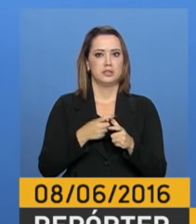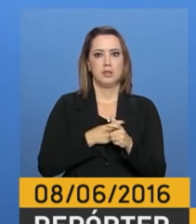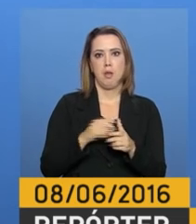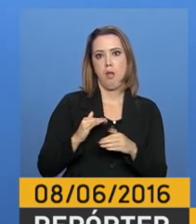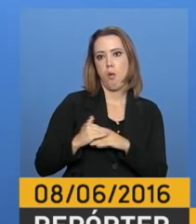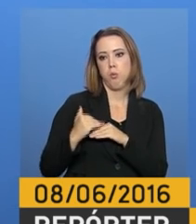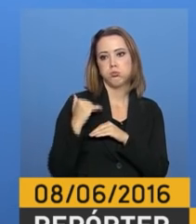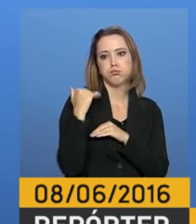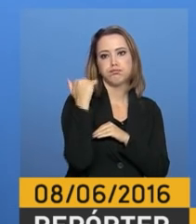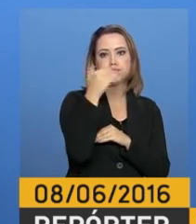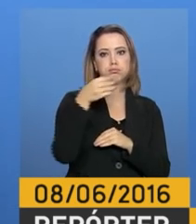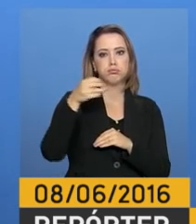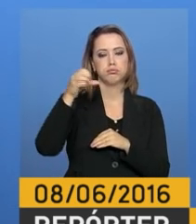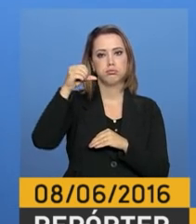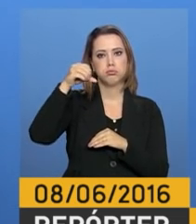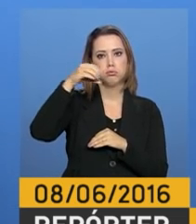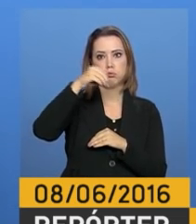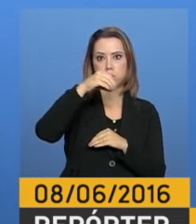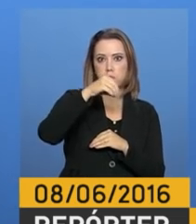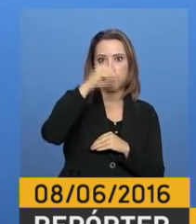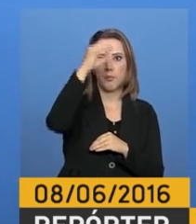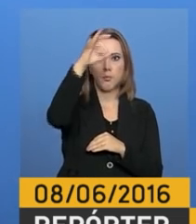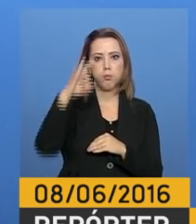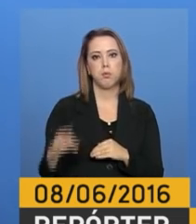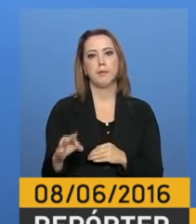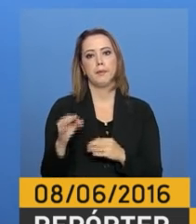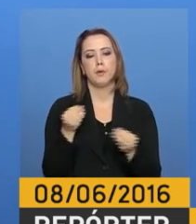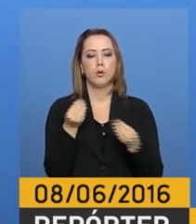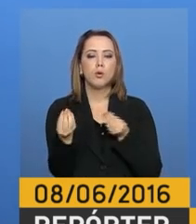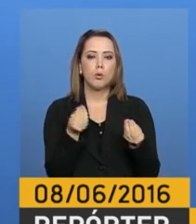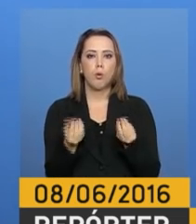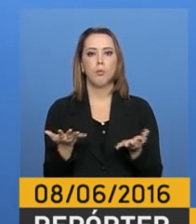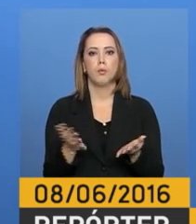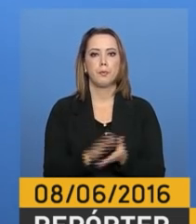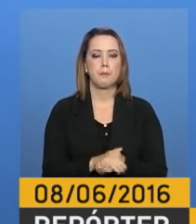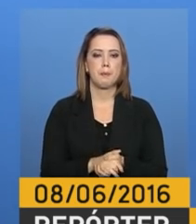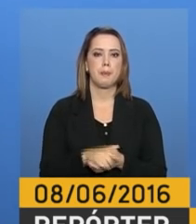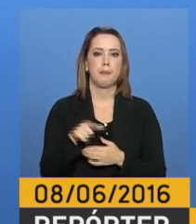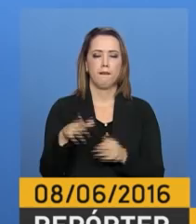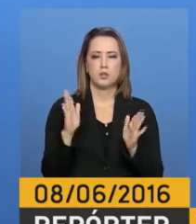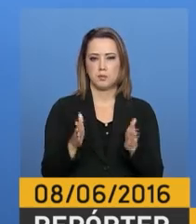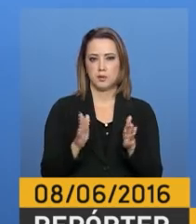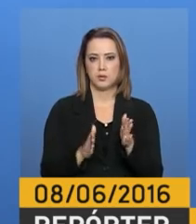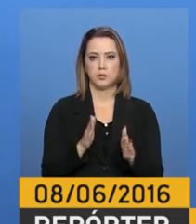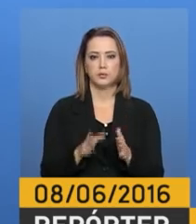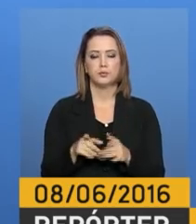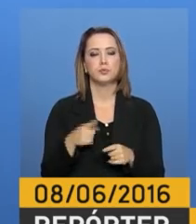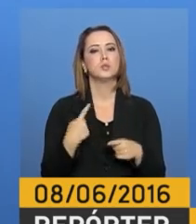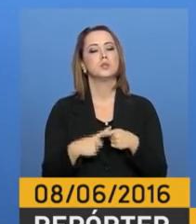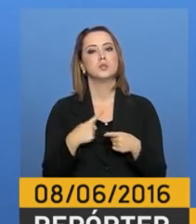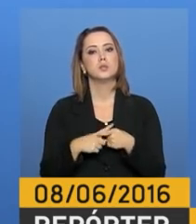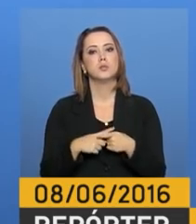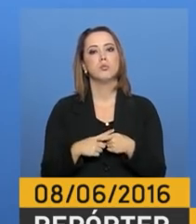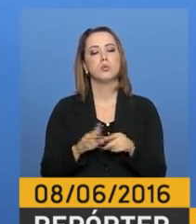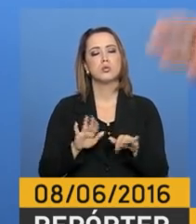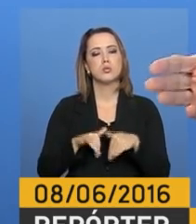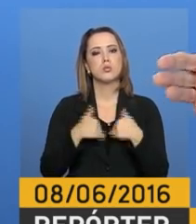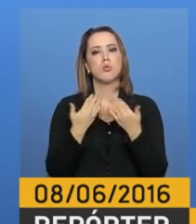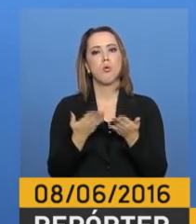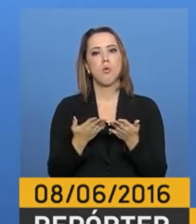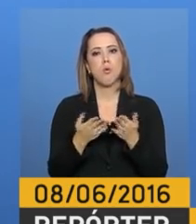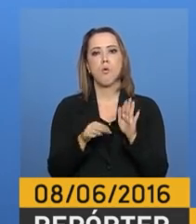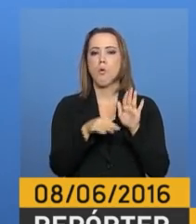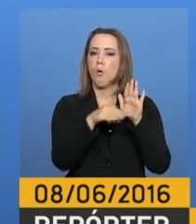900 né Eh Neste período e portanto Qual é a